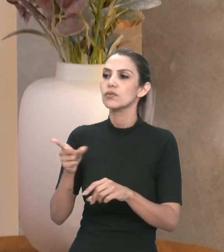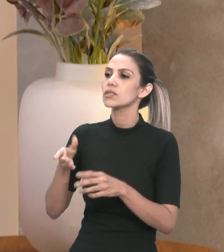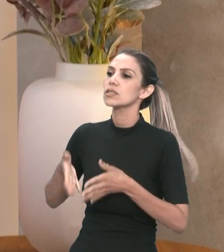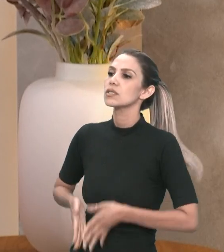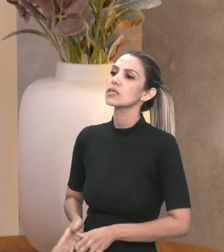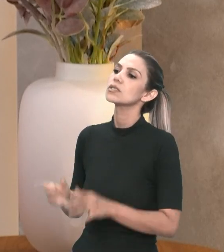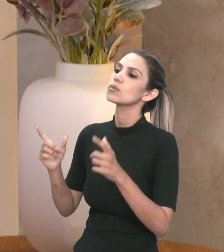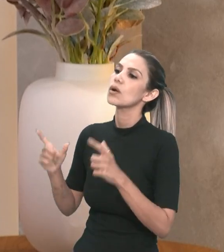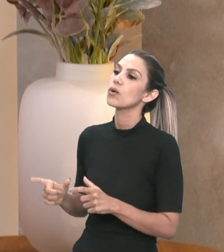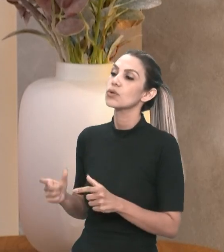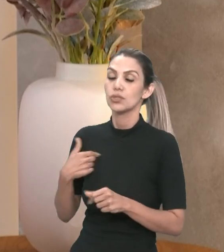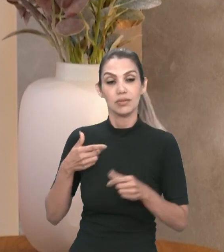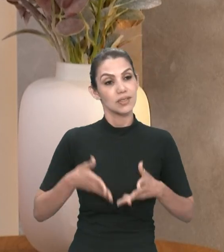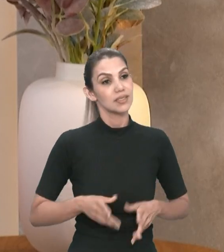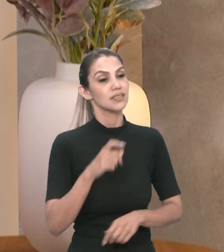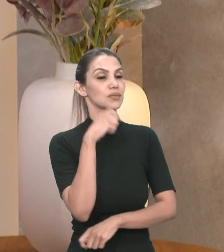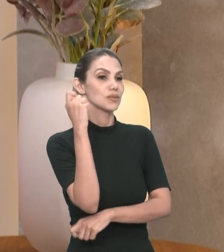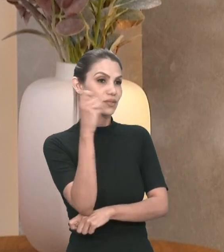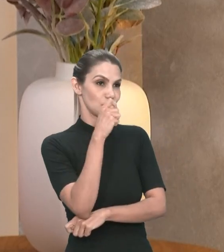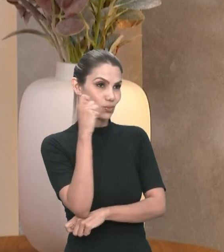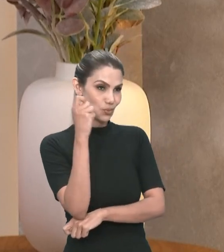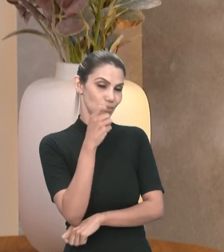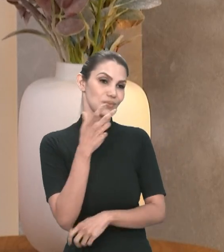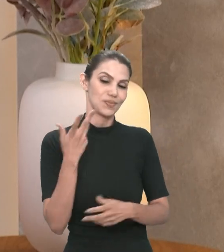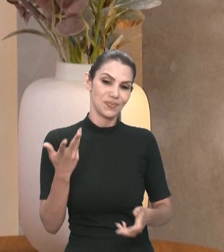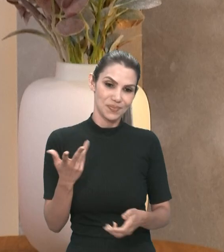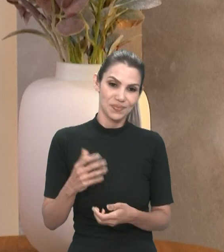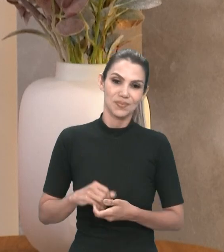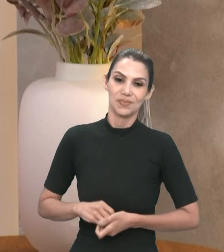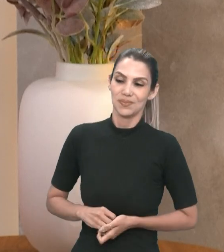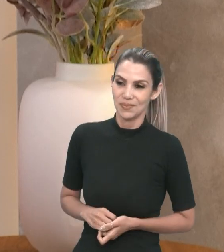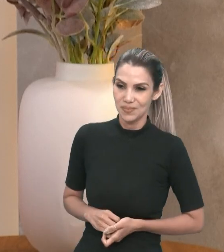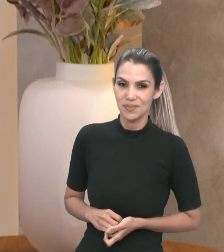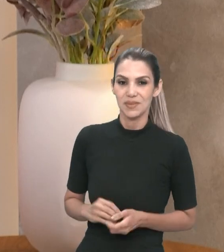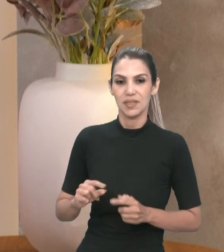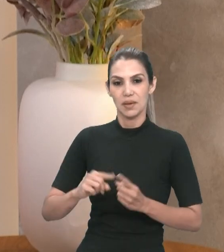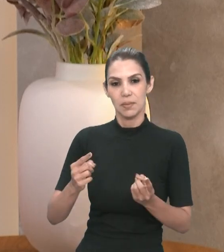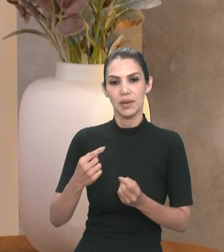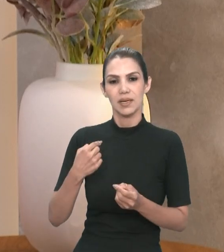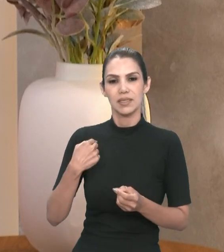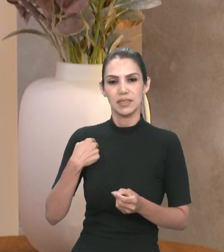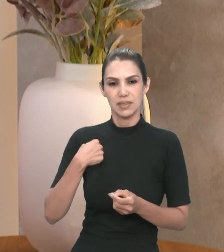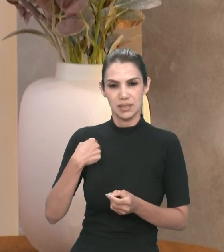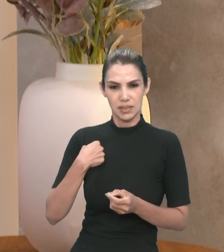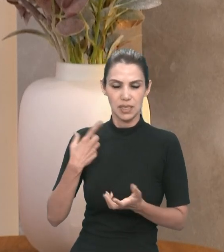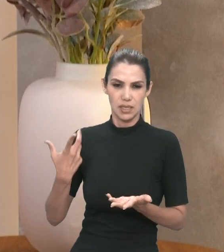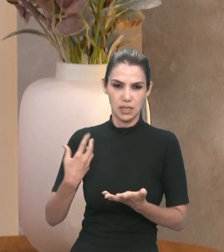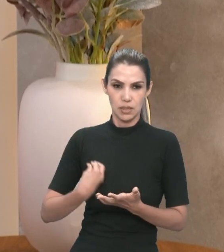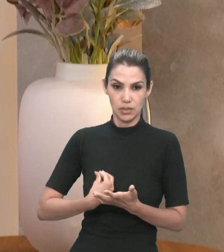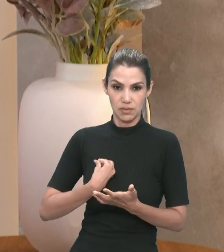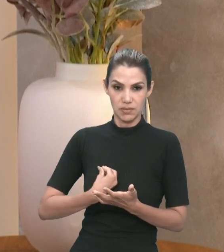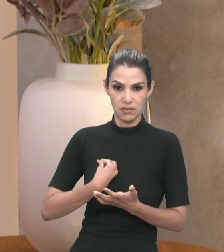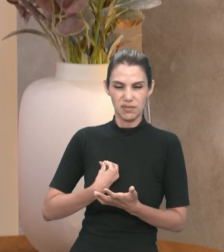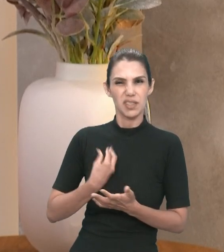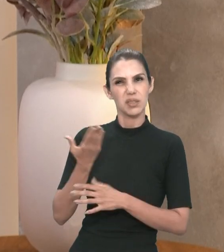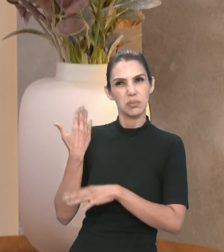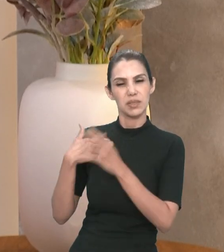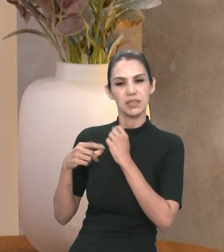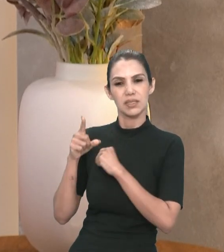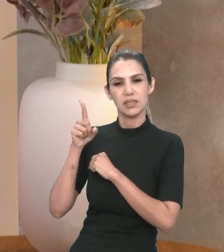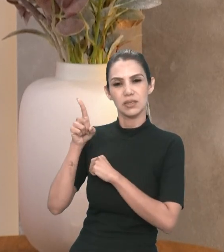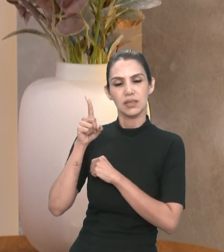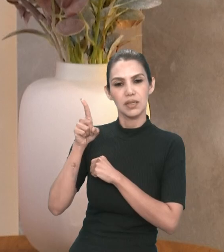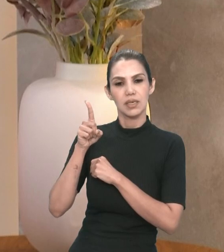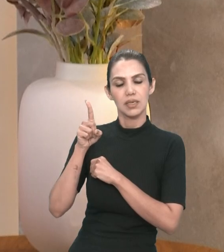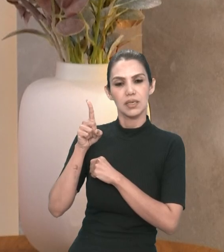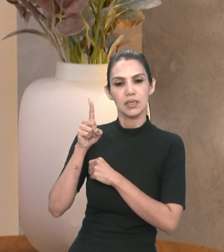Sul, da Serra Gaúcha. Olha só. E aí, mas eu estava no centro do estado, eu estava em Santa Maria na época, né? Na